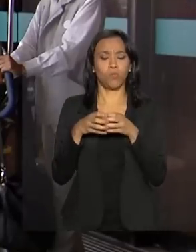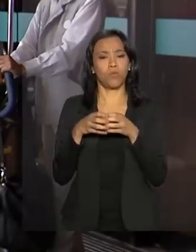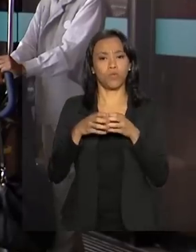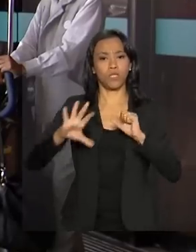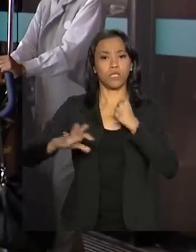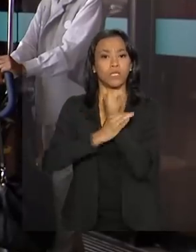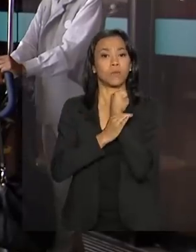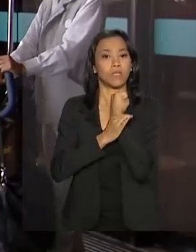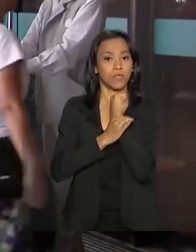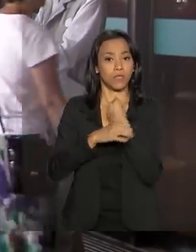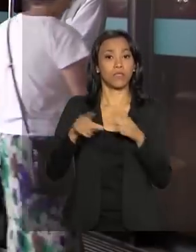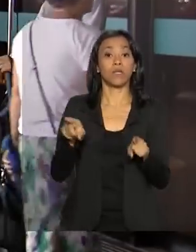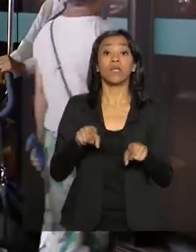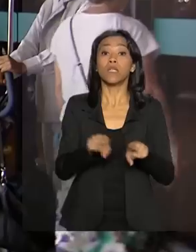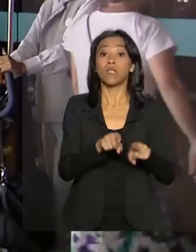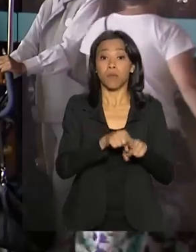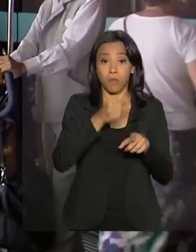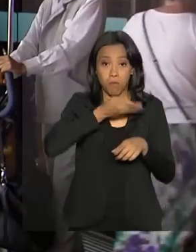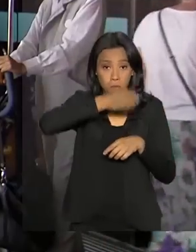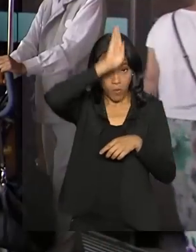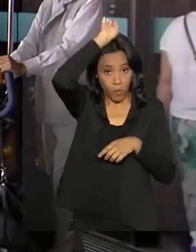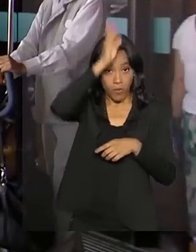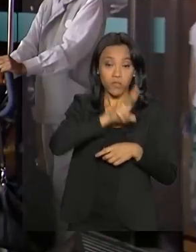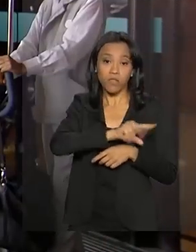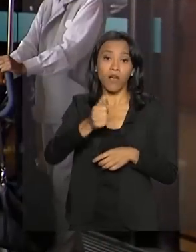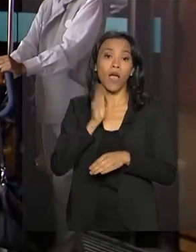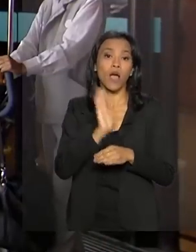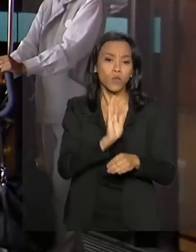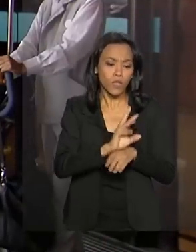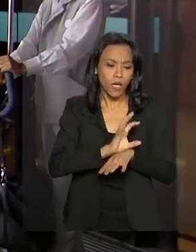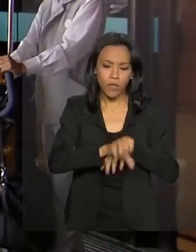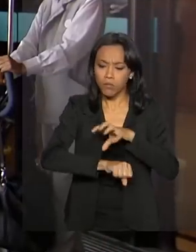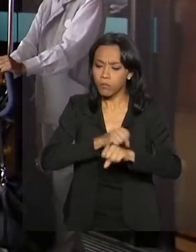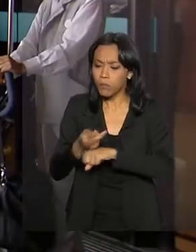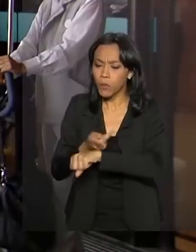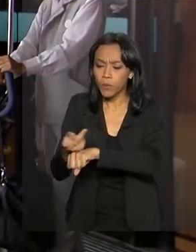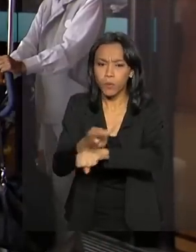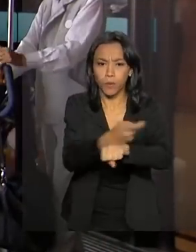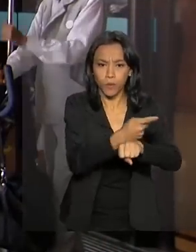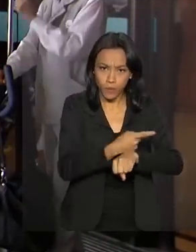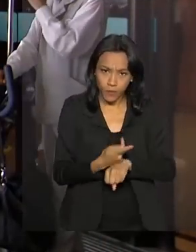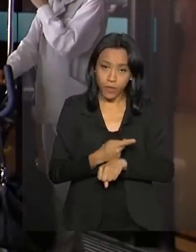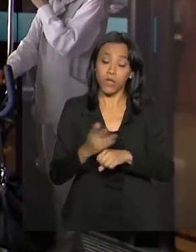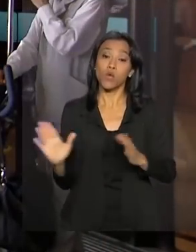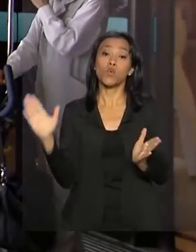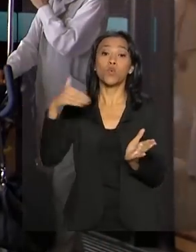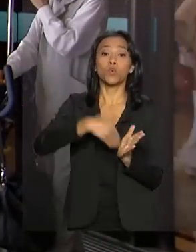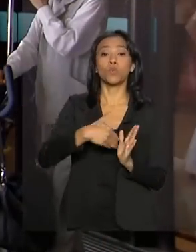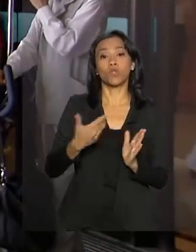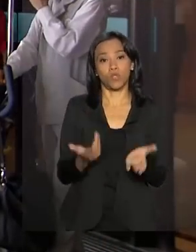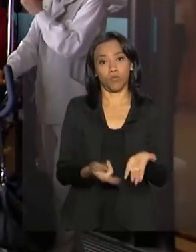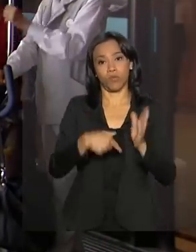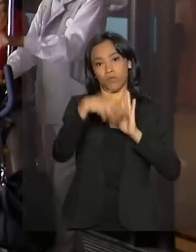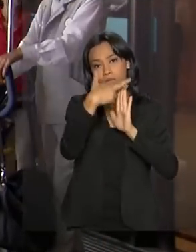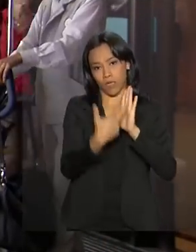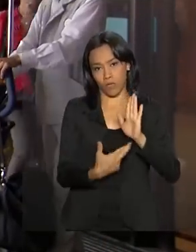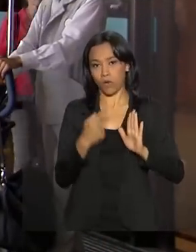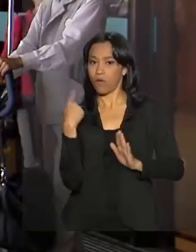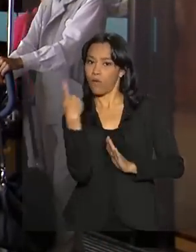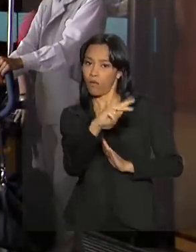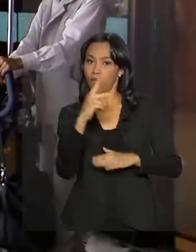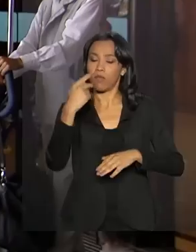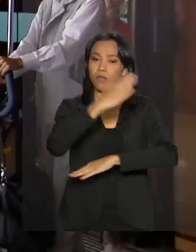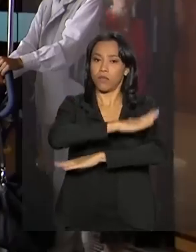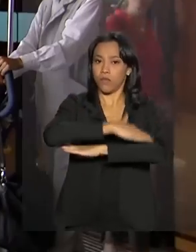Nacional, os bombeiros que vão ajudar nas buscas ali pela região. O último boletim divulgado lá em Brumadinho diz